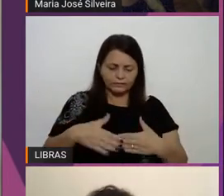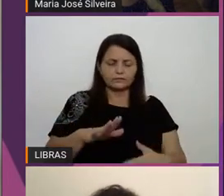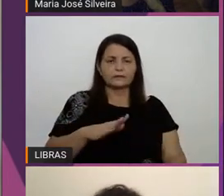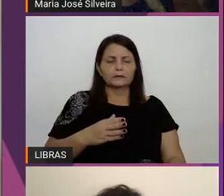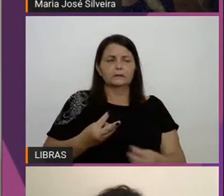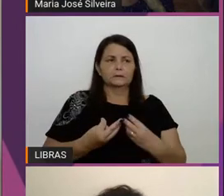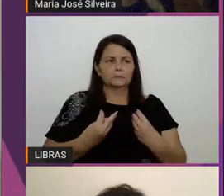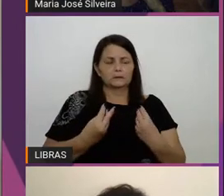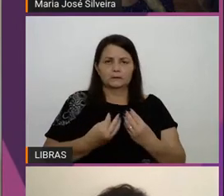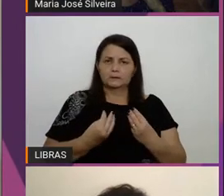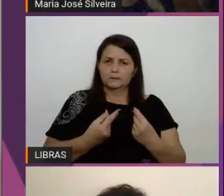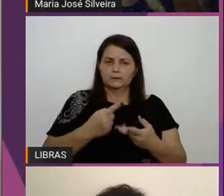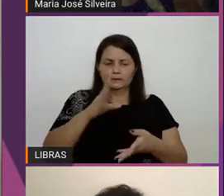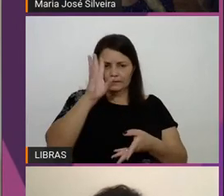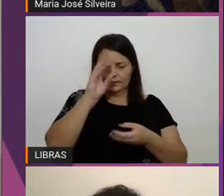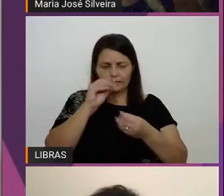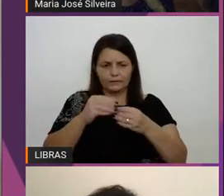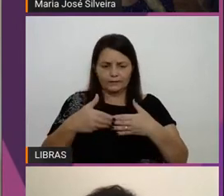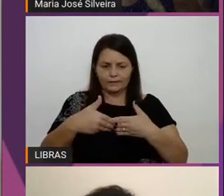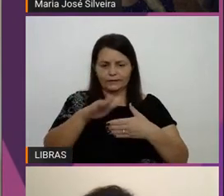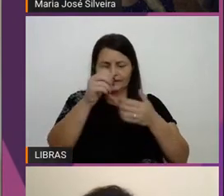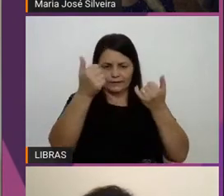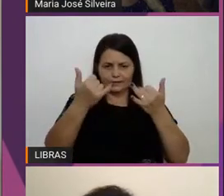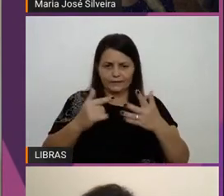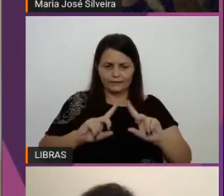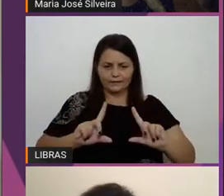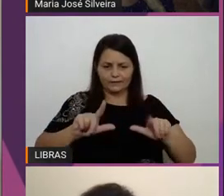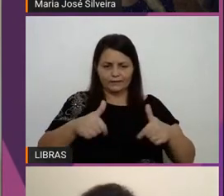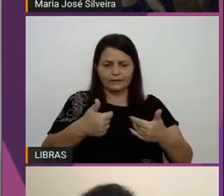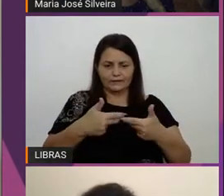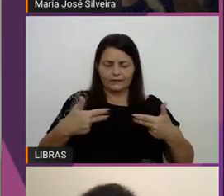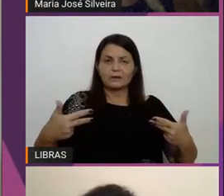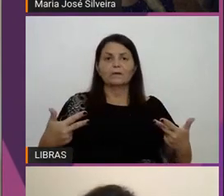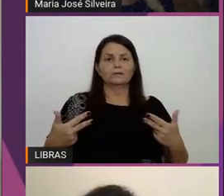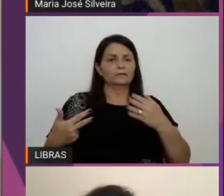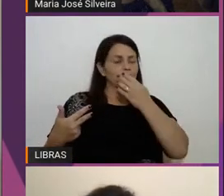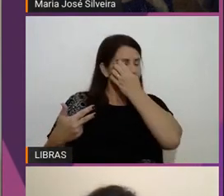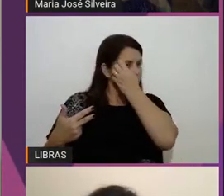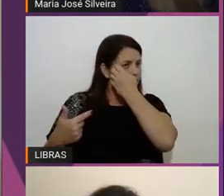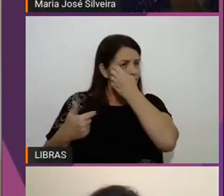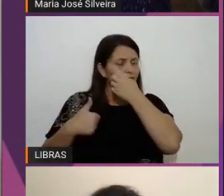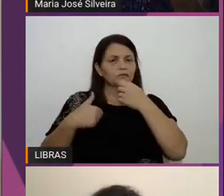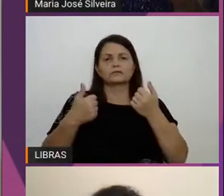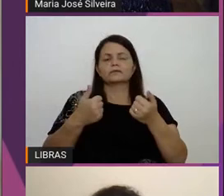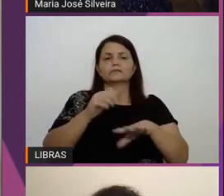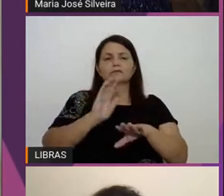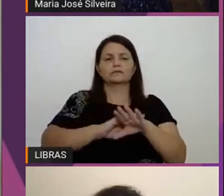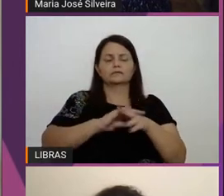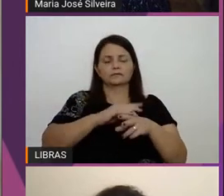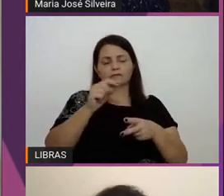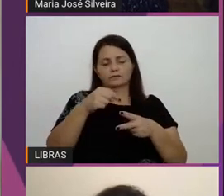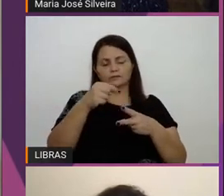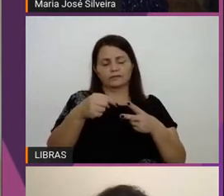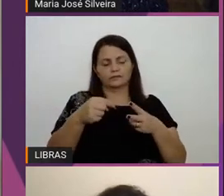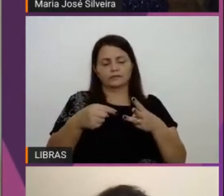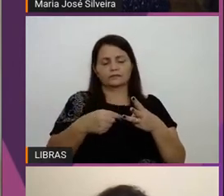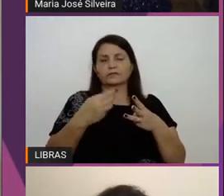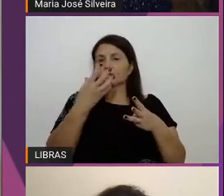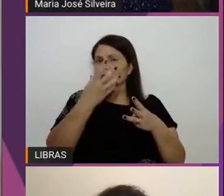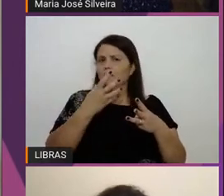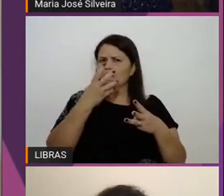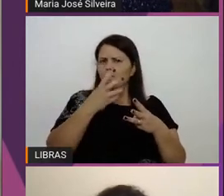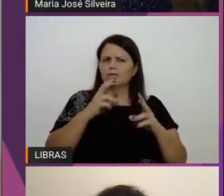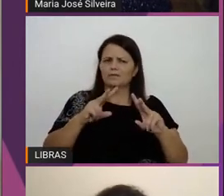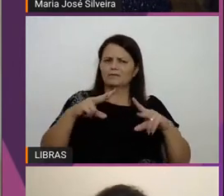gostinho né do que vem aí depois acho que a gente está falando de três romances muito forte